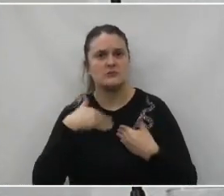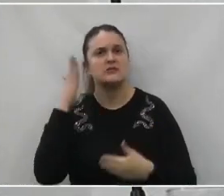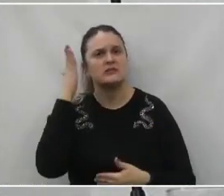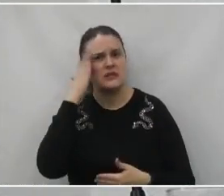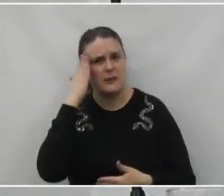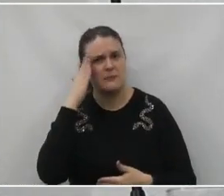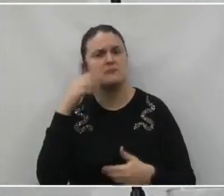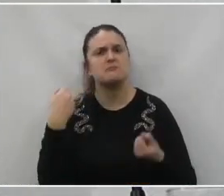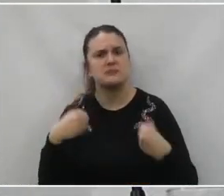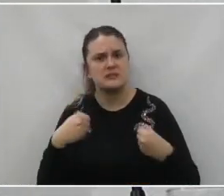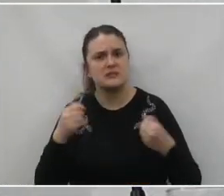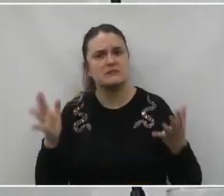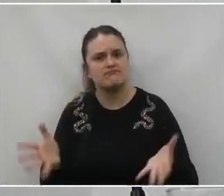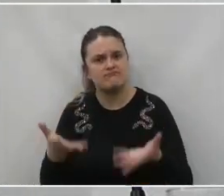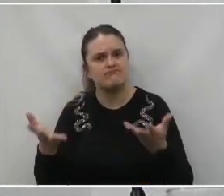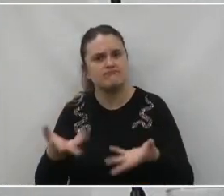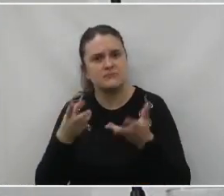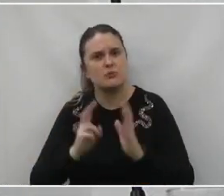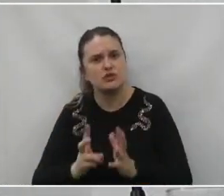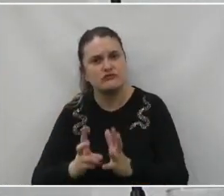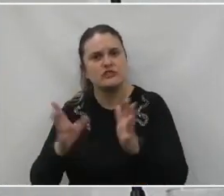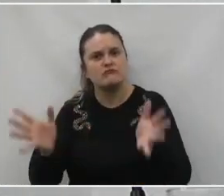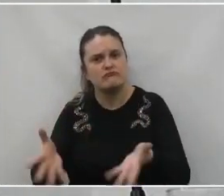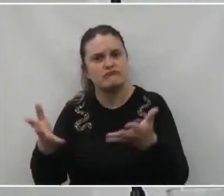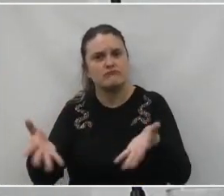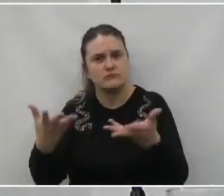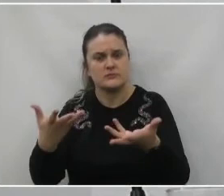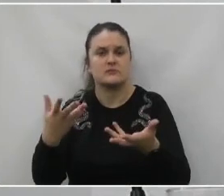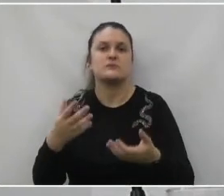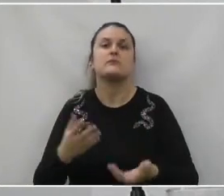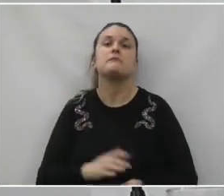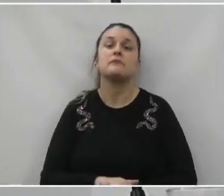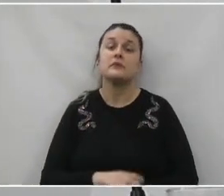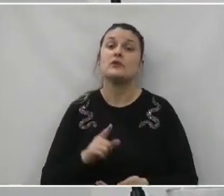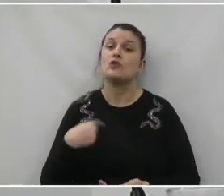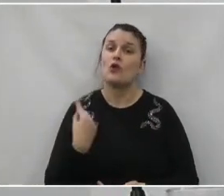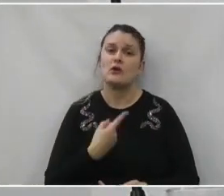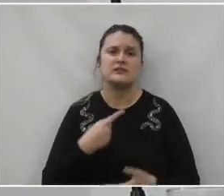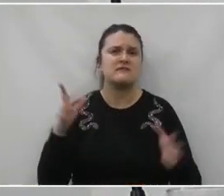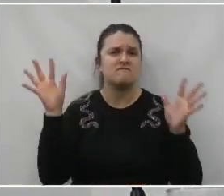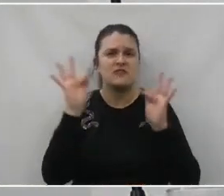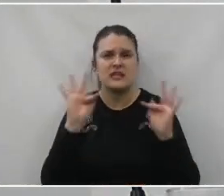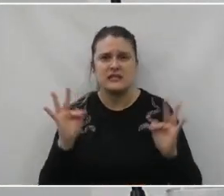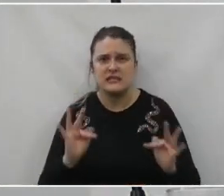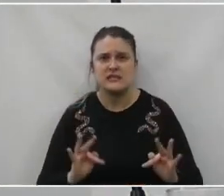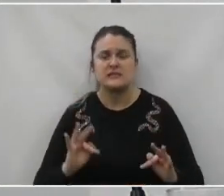estimulação correta com base em evidência científica. Estamos muito felizes com as